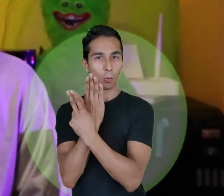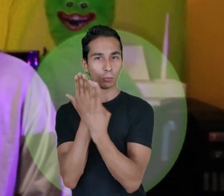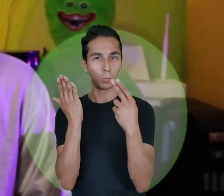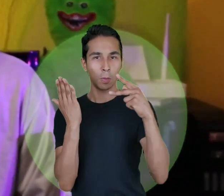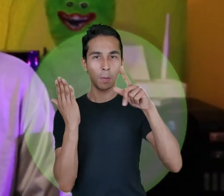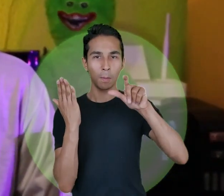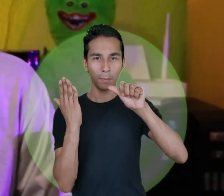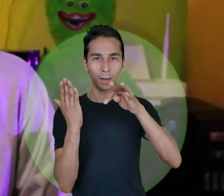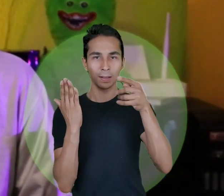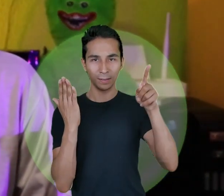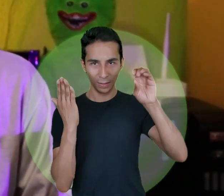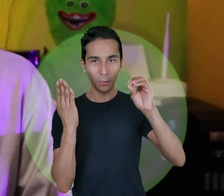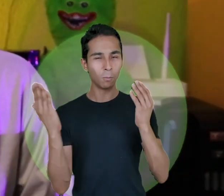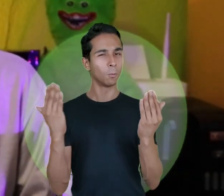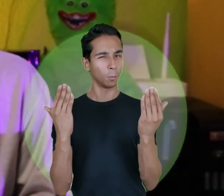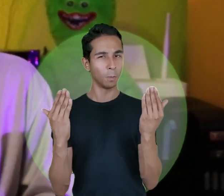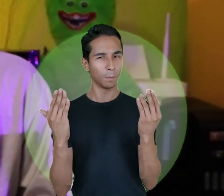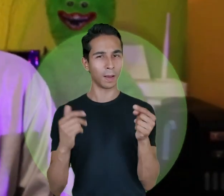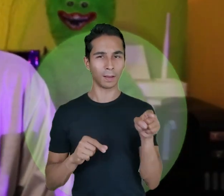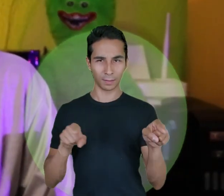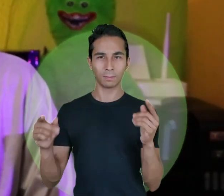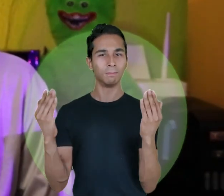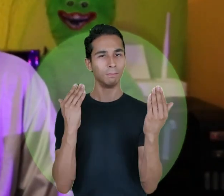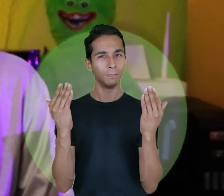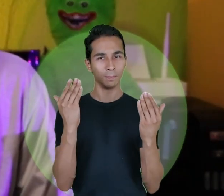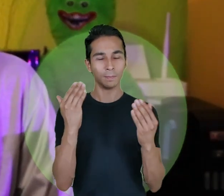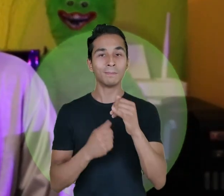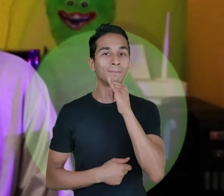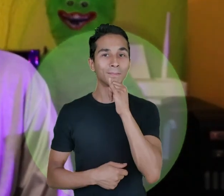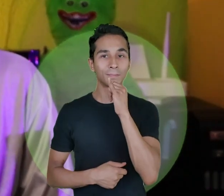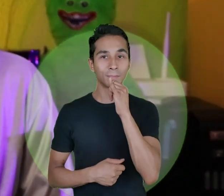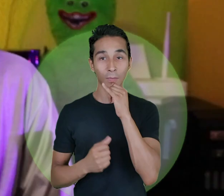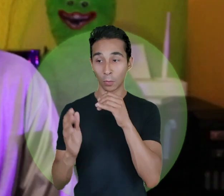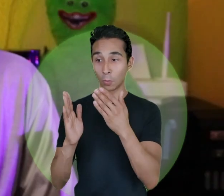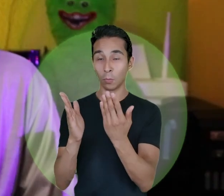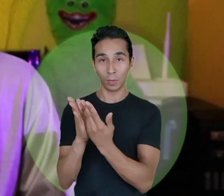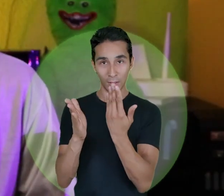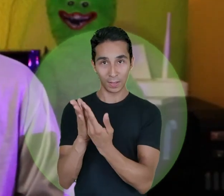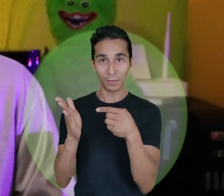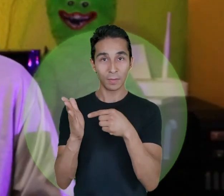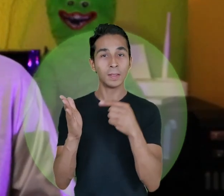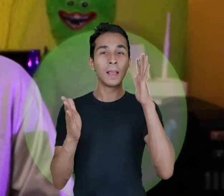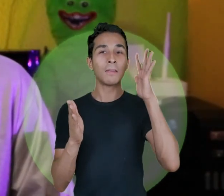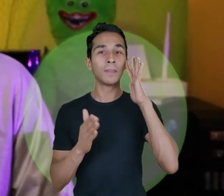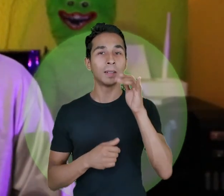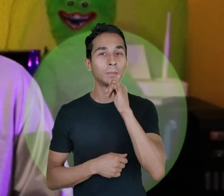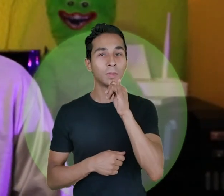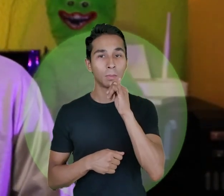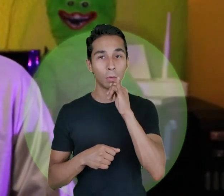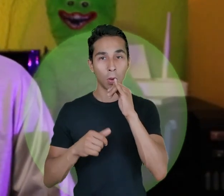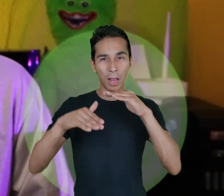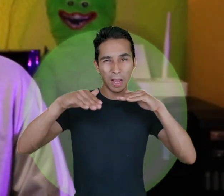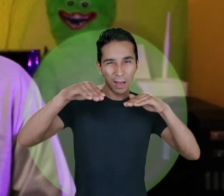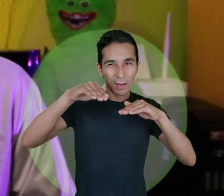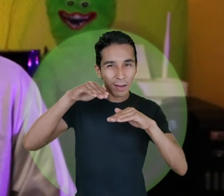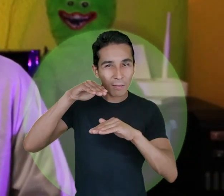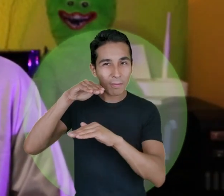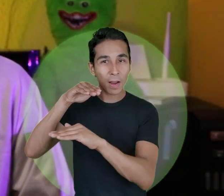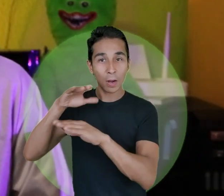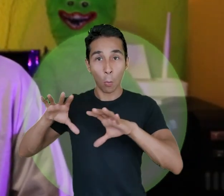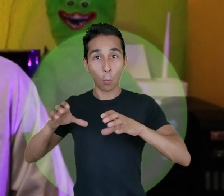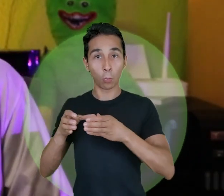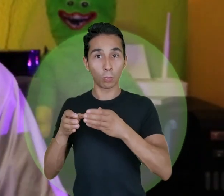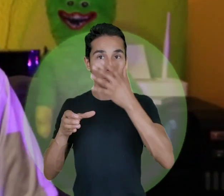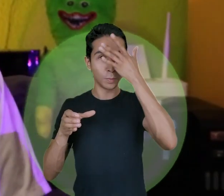da caverna, mas o Platão ele nos leva, né, a refletir, a imaginar um grupo de pessoas presas numa caverna durante toda a